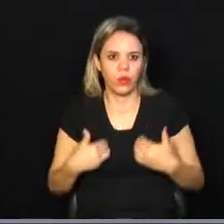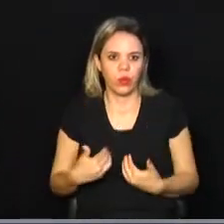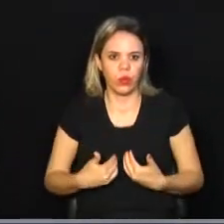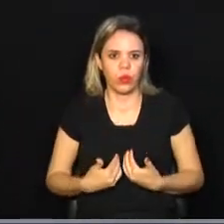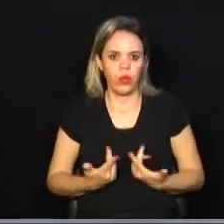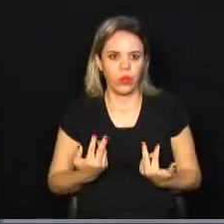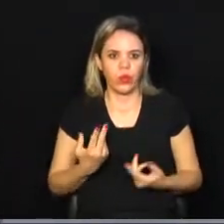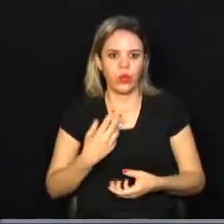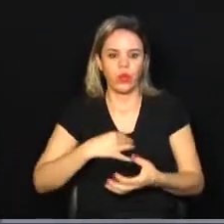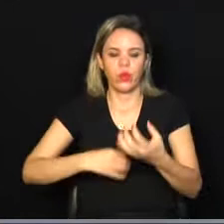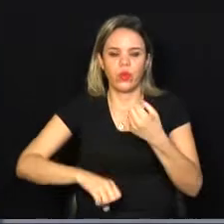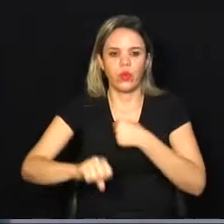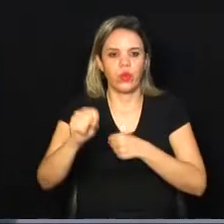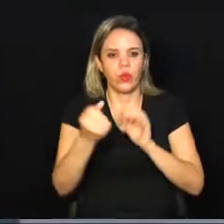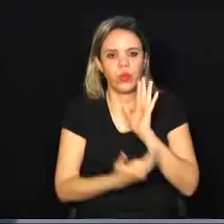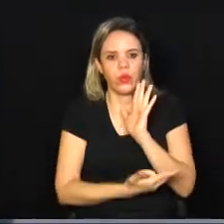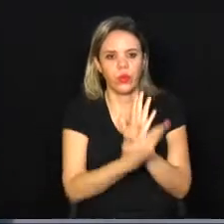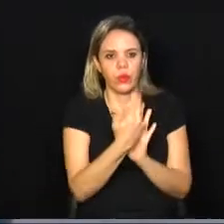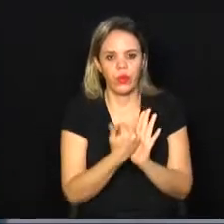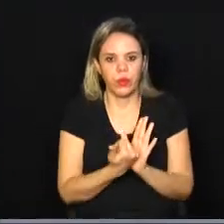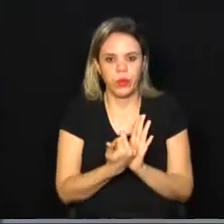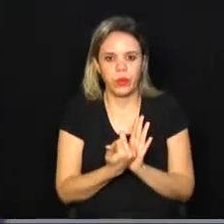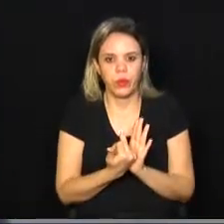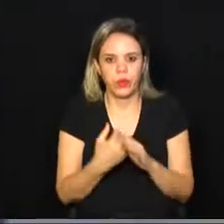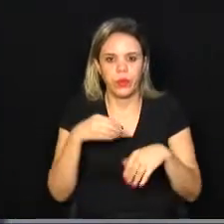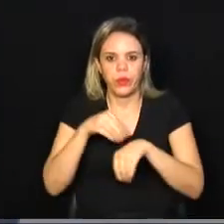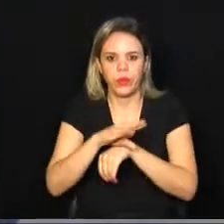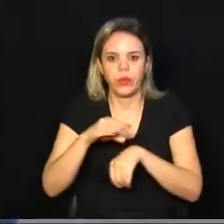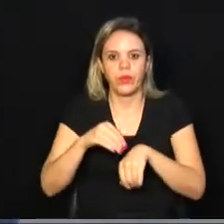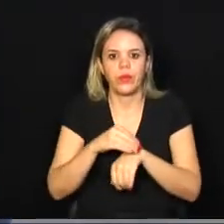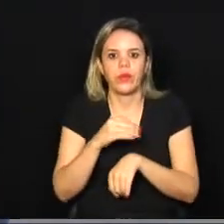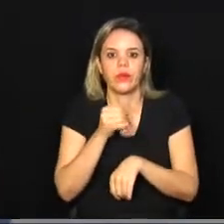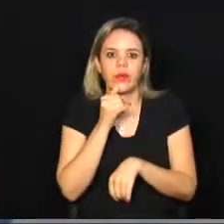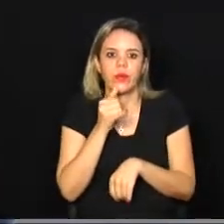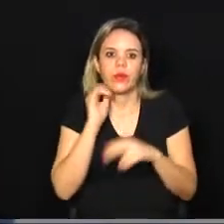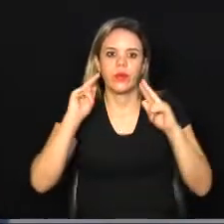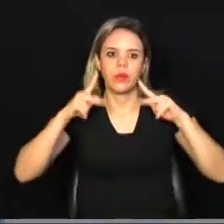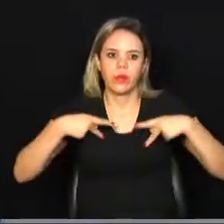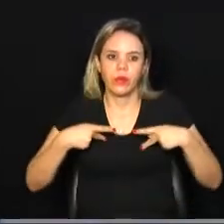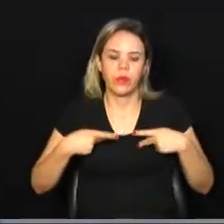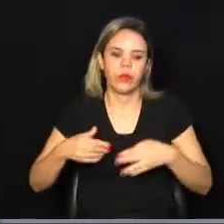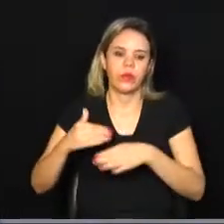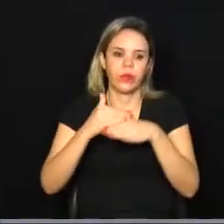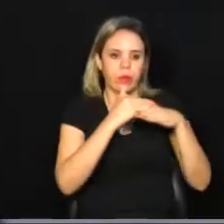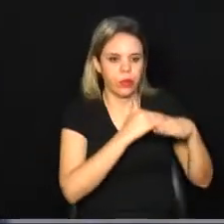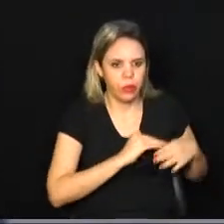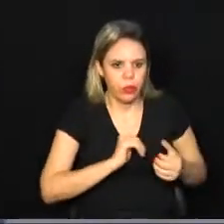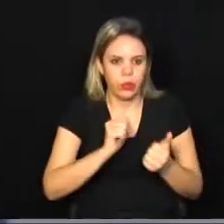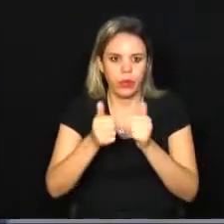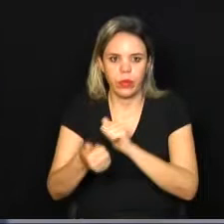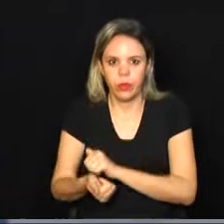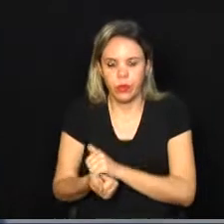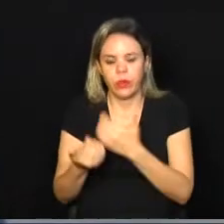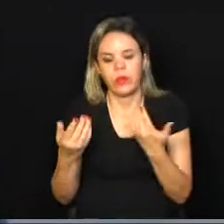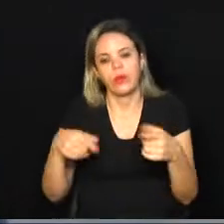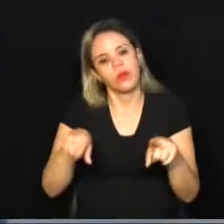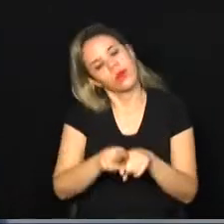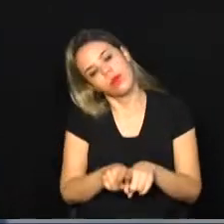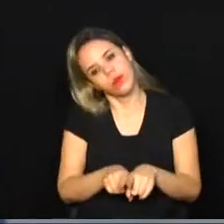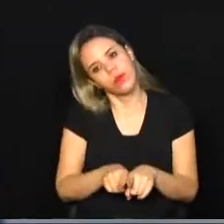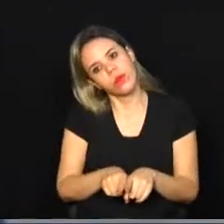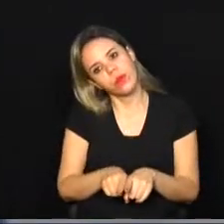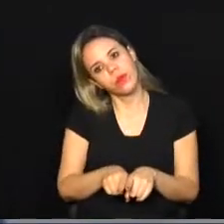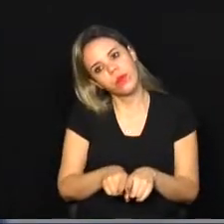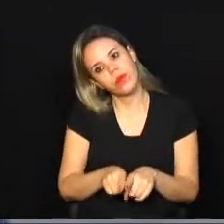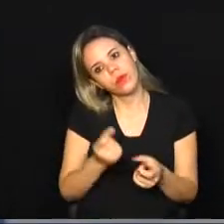os heróis em quadrinhos. Então, trouxe essa questão de humanização dos atletas. E também, Gabriel,